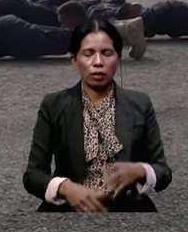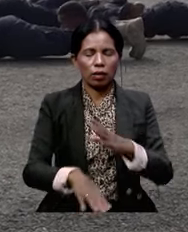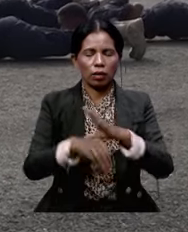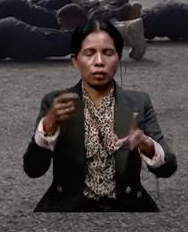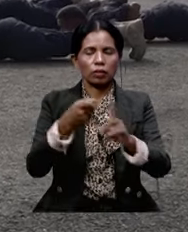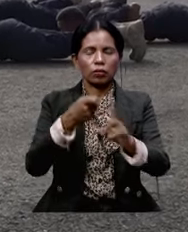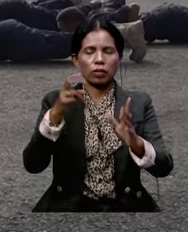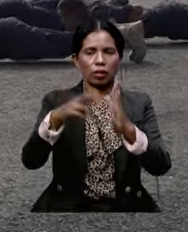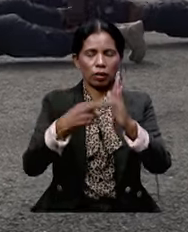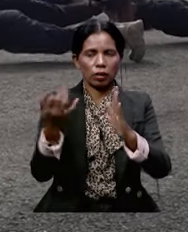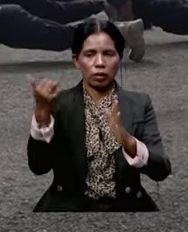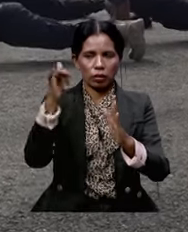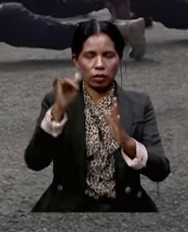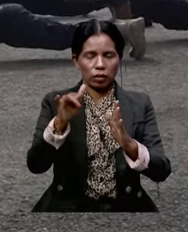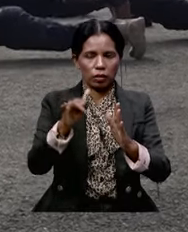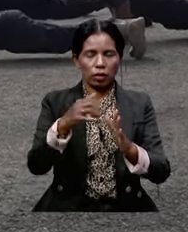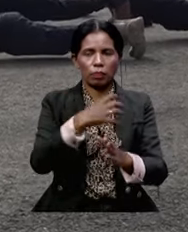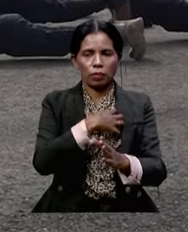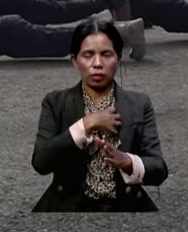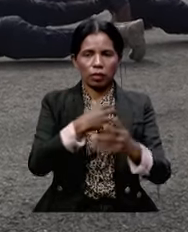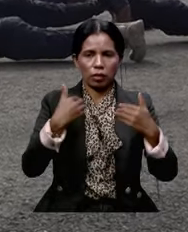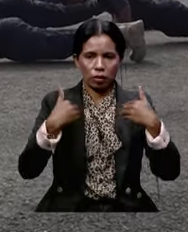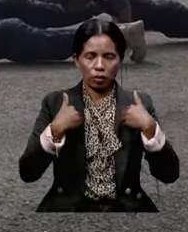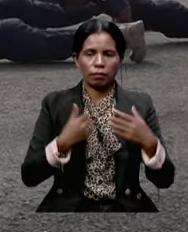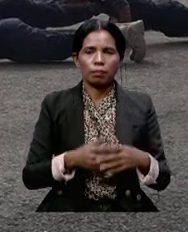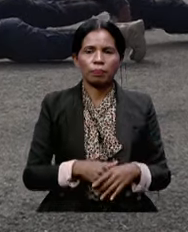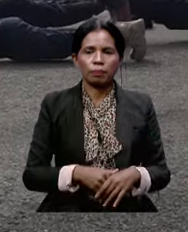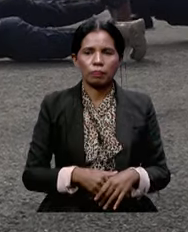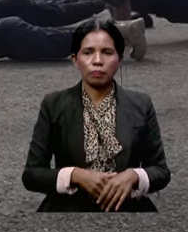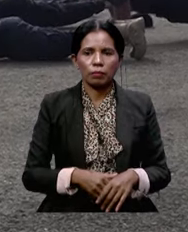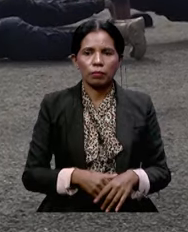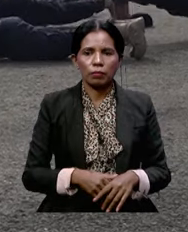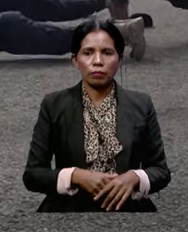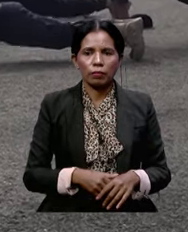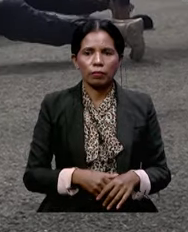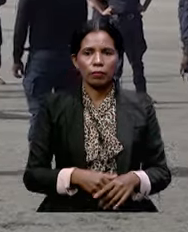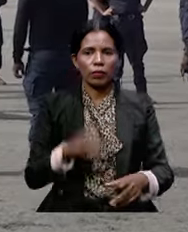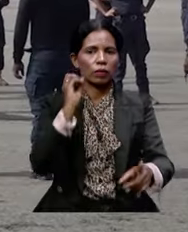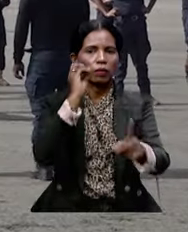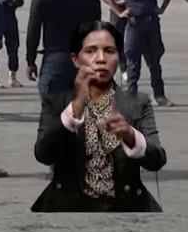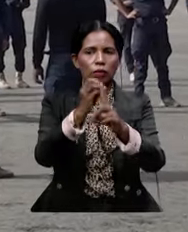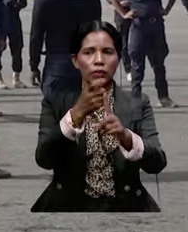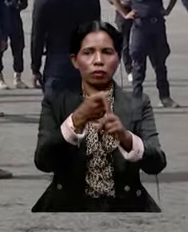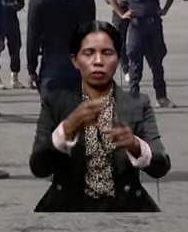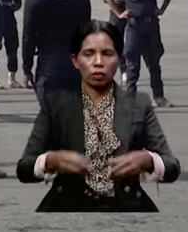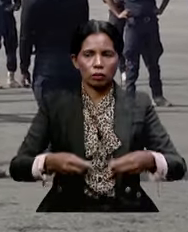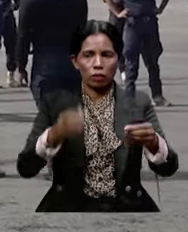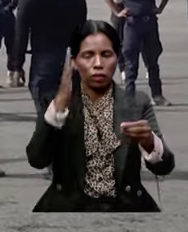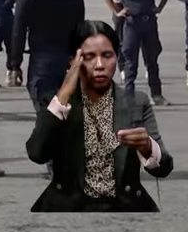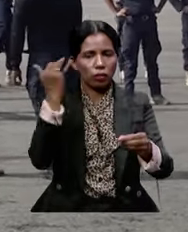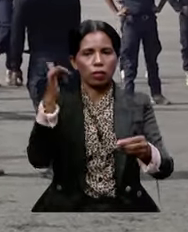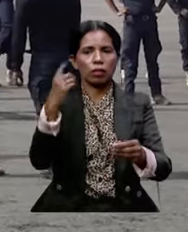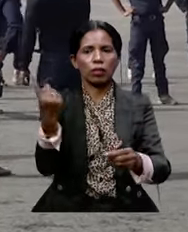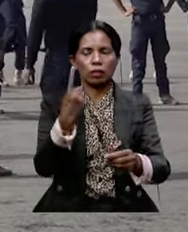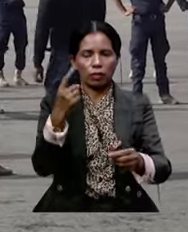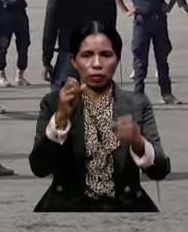regra ser nebe pentelia nebe objetivo curso né para fora não ser na faten para